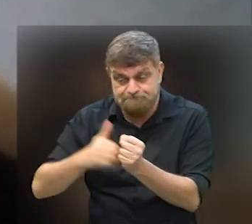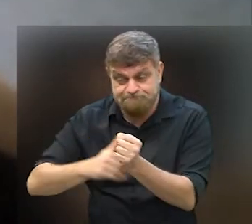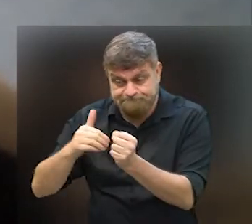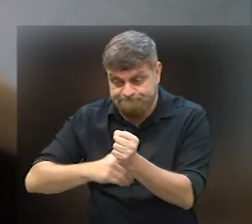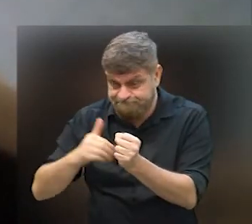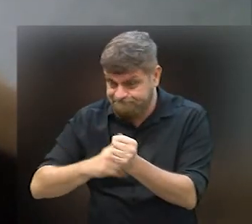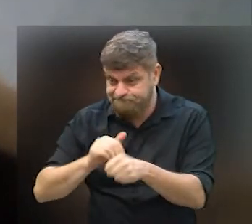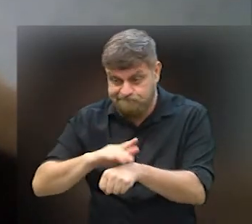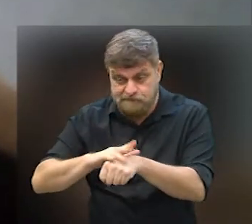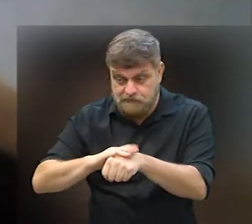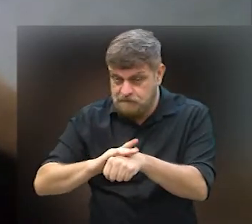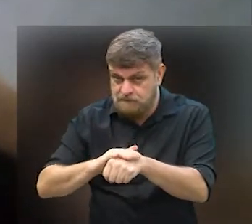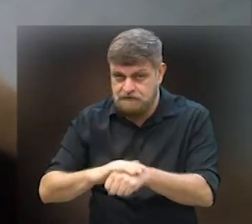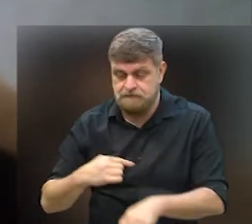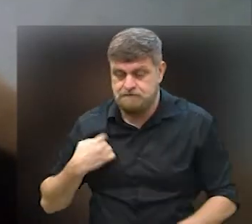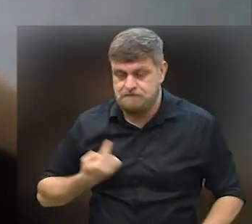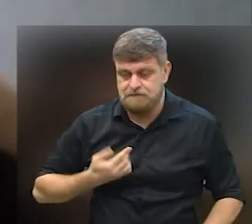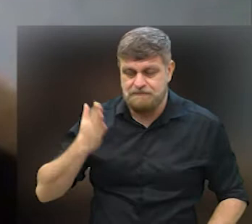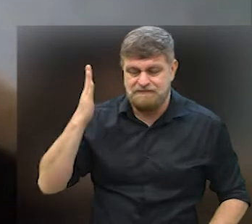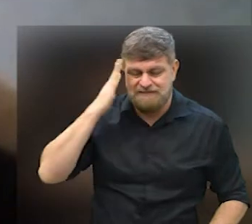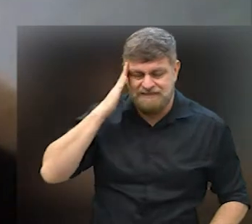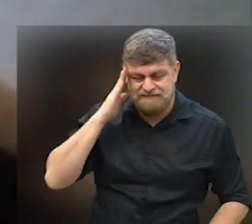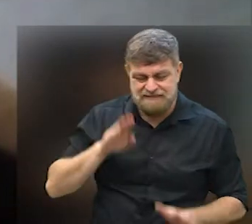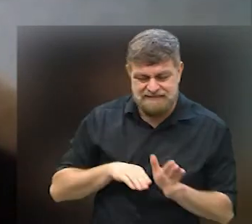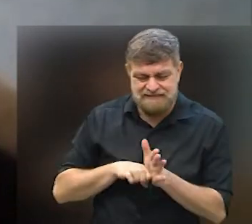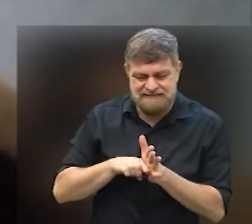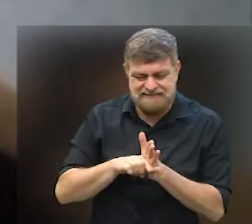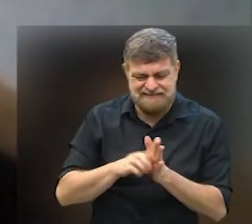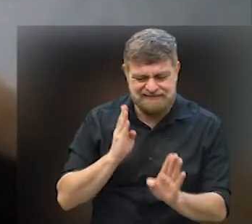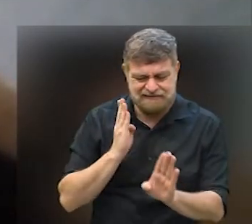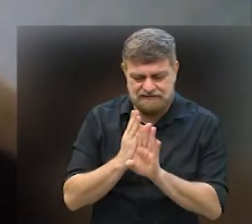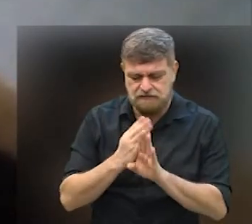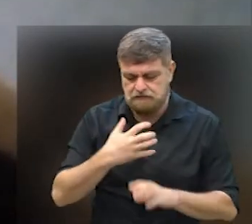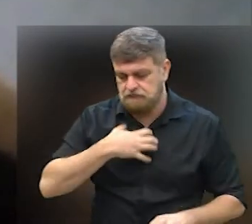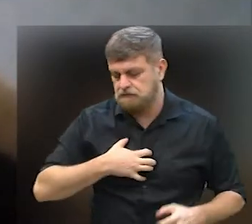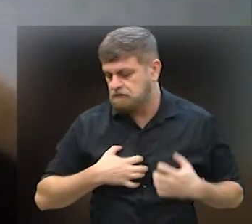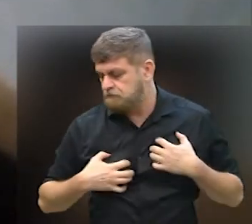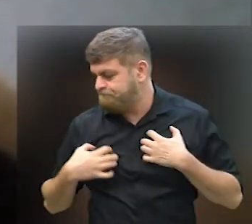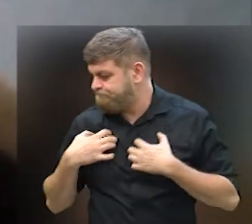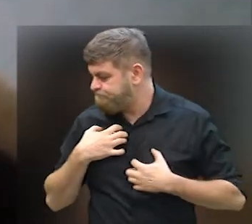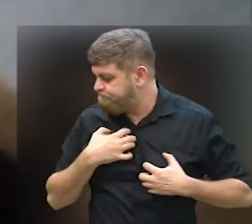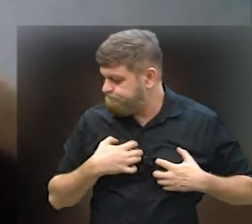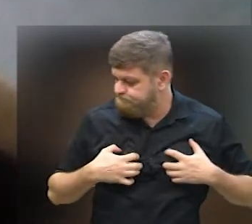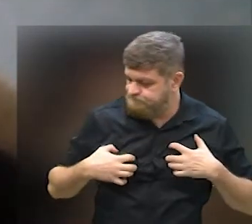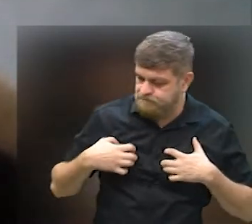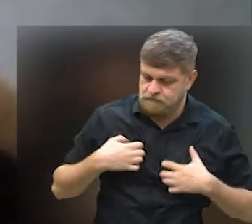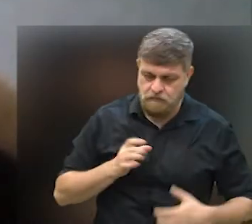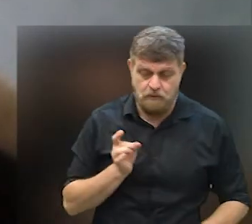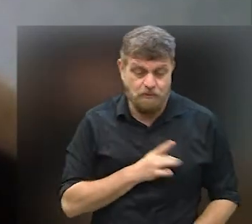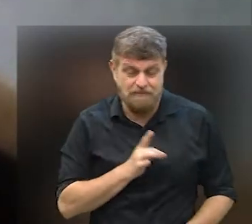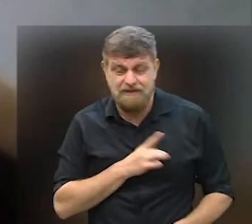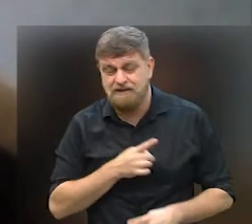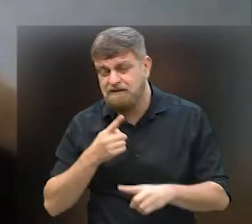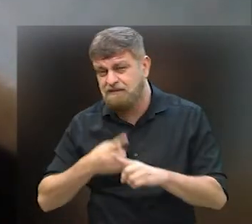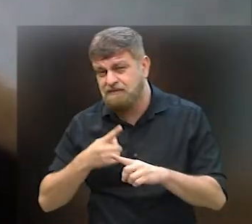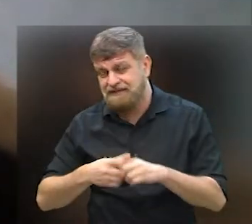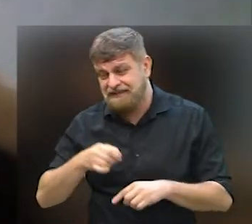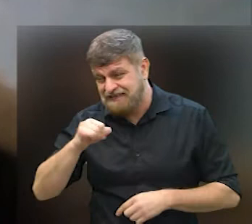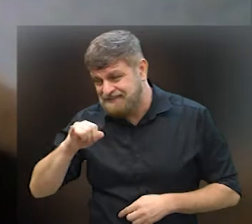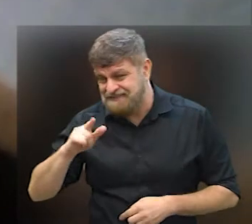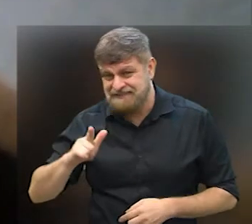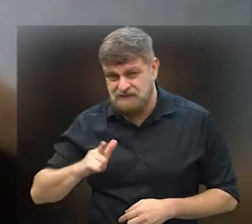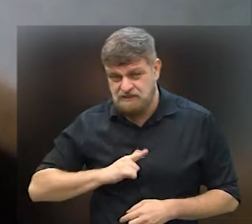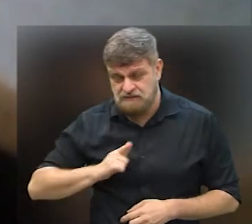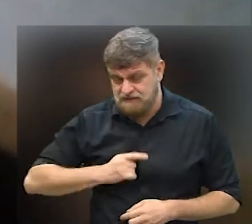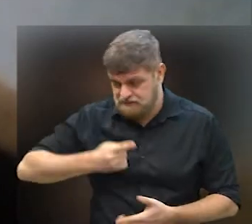camuflando. E aí, sabendo que a gente não tinha o diagnóstico, isso sim me deixou bastante apreensiva, porque se